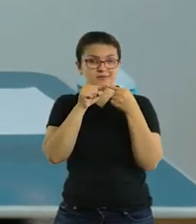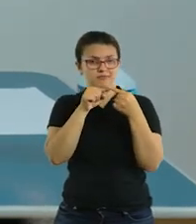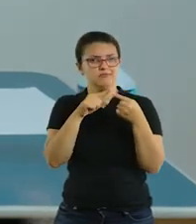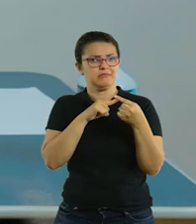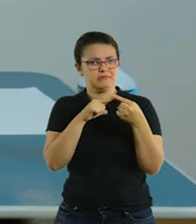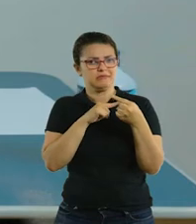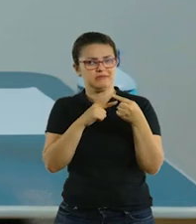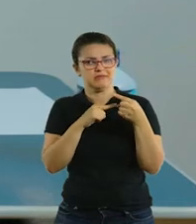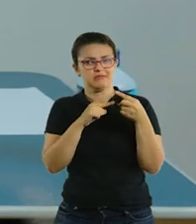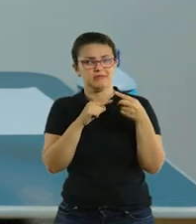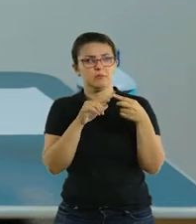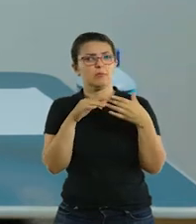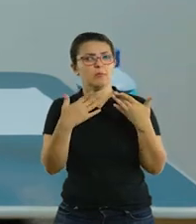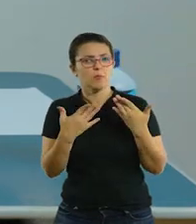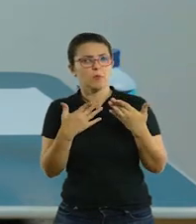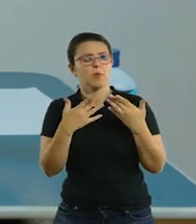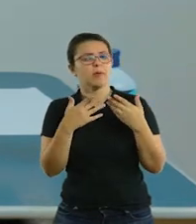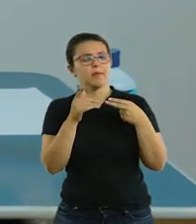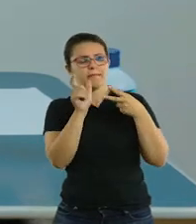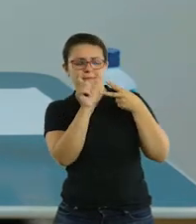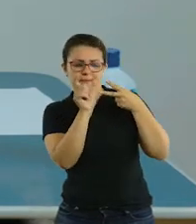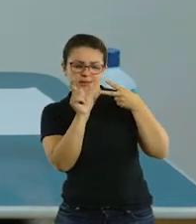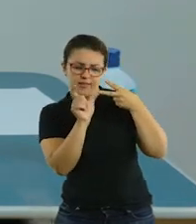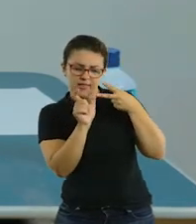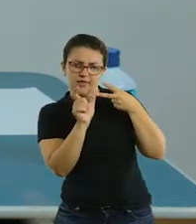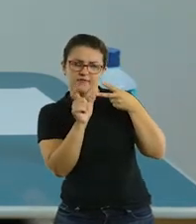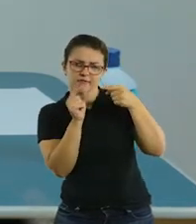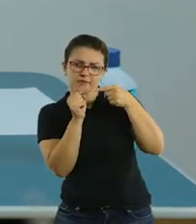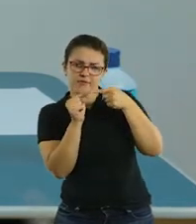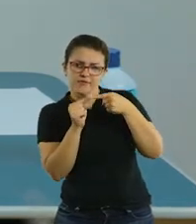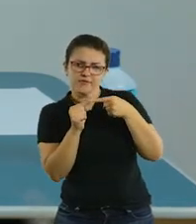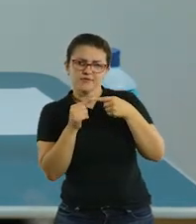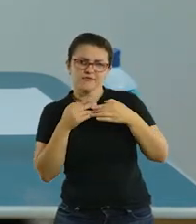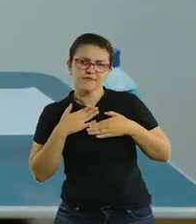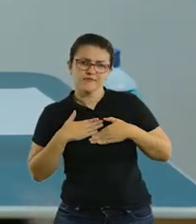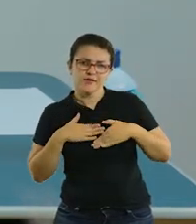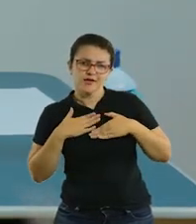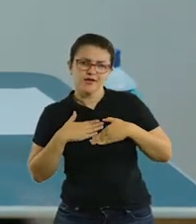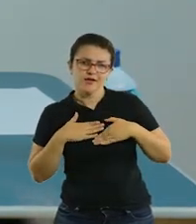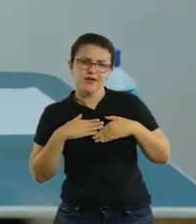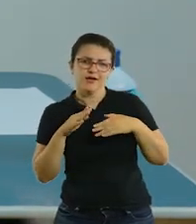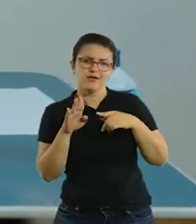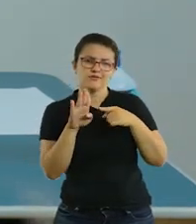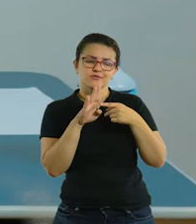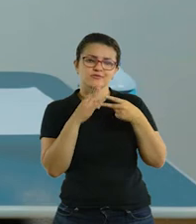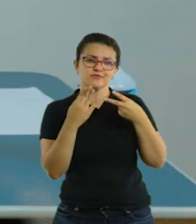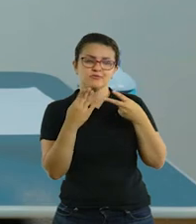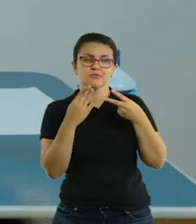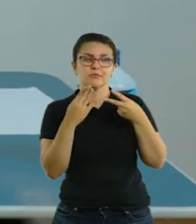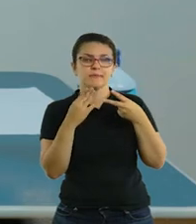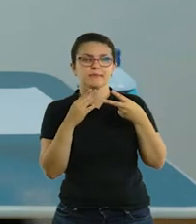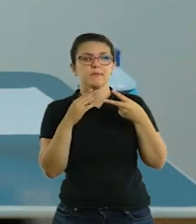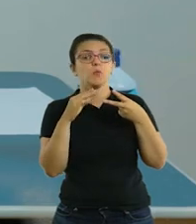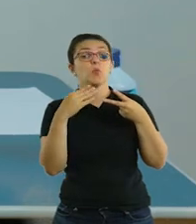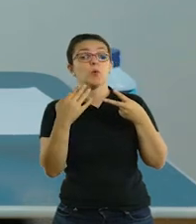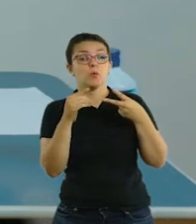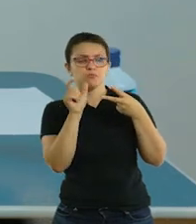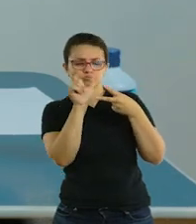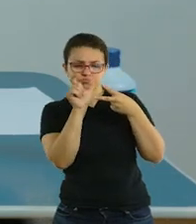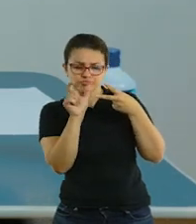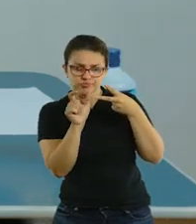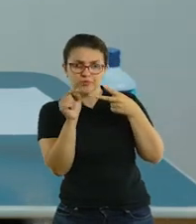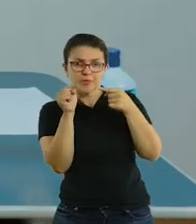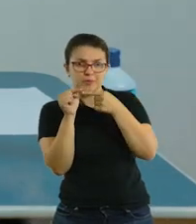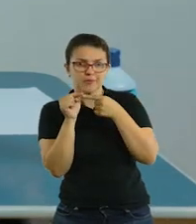que eu já tenho aqui. Então, qual palavra lá no poema está rimando com a palavra devagarinho? E qual está rimando com a palavra prazenteira?